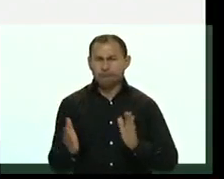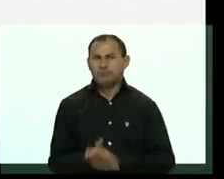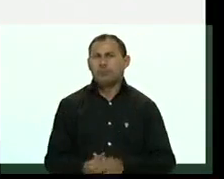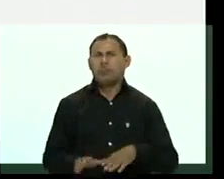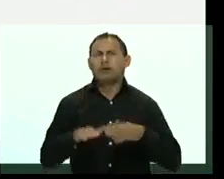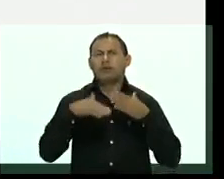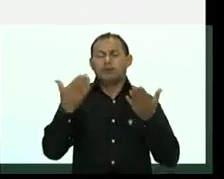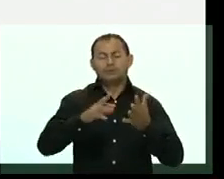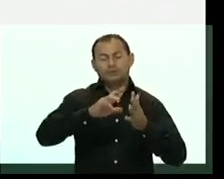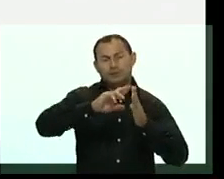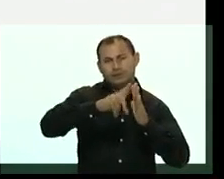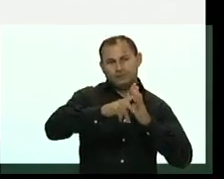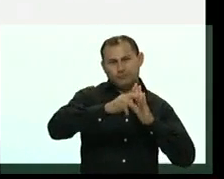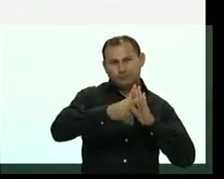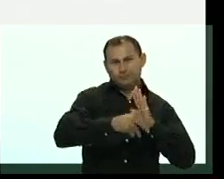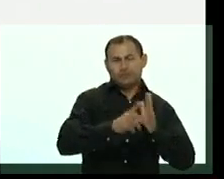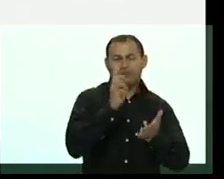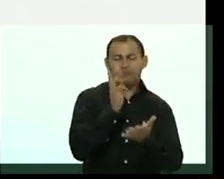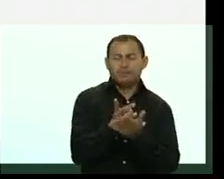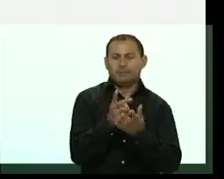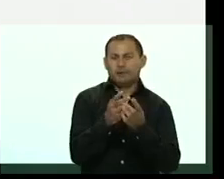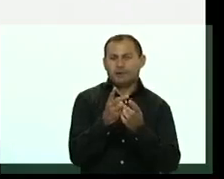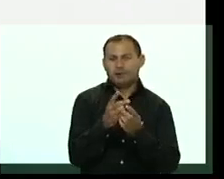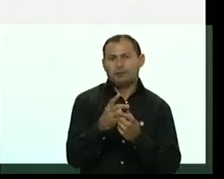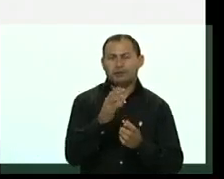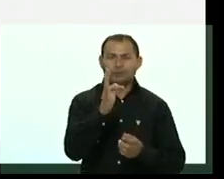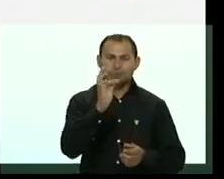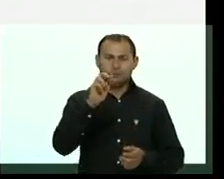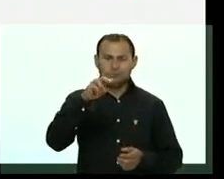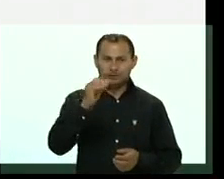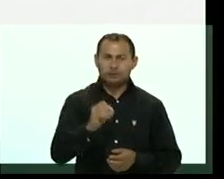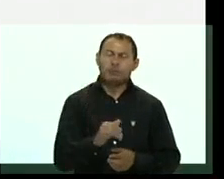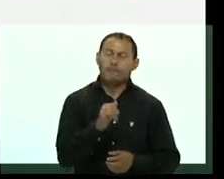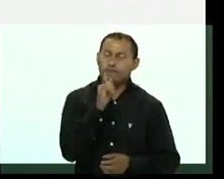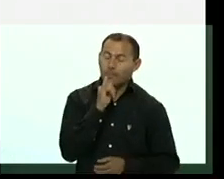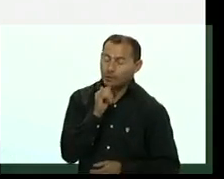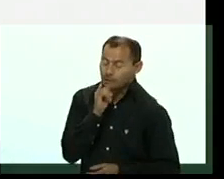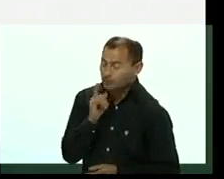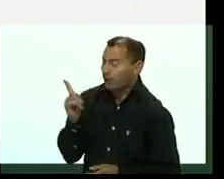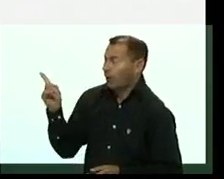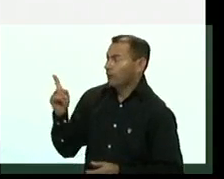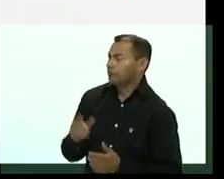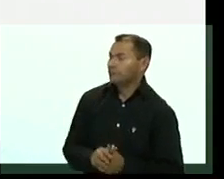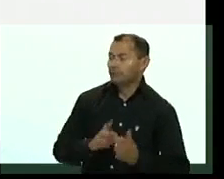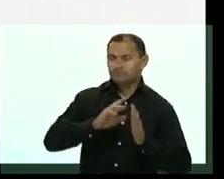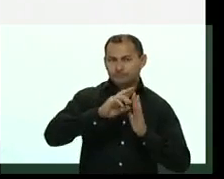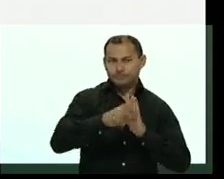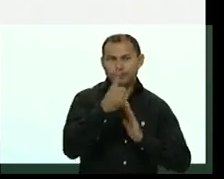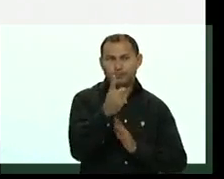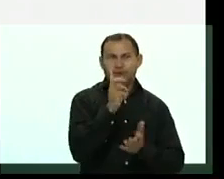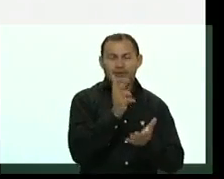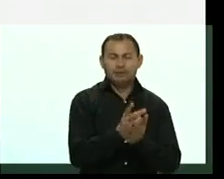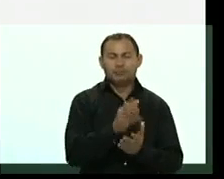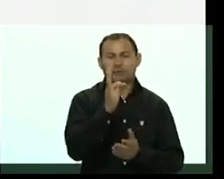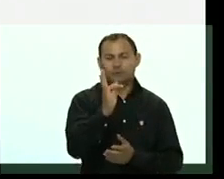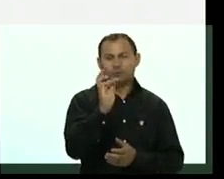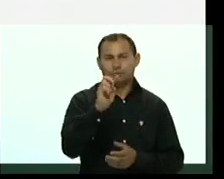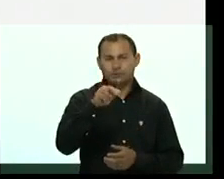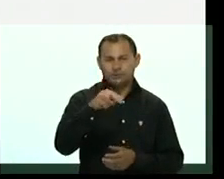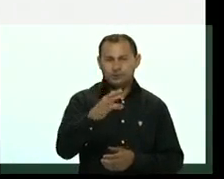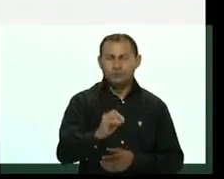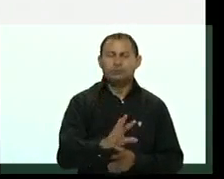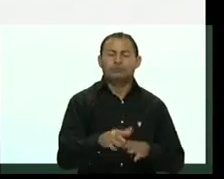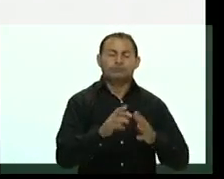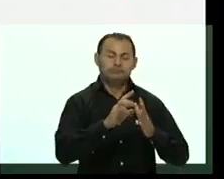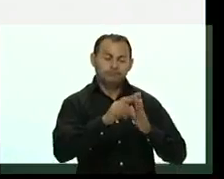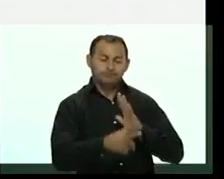quando a gente deriva várias vezes a mesma função. Por exemplo, eu derivo uma vez aquela função. Quando